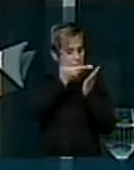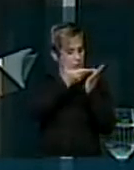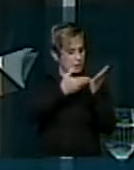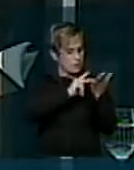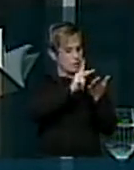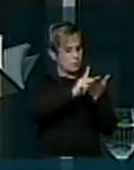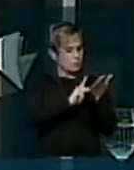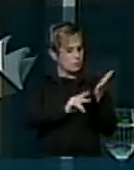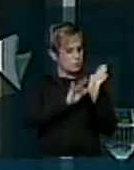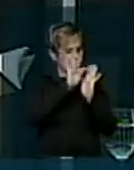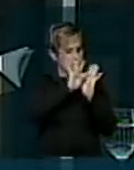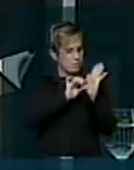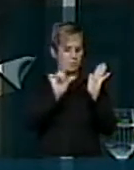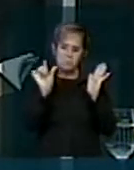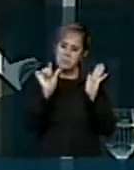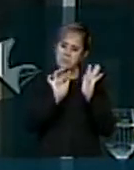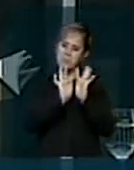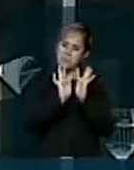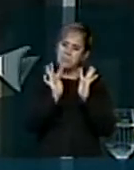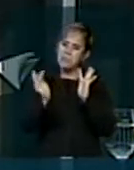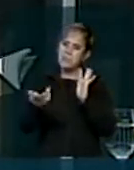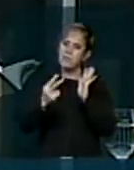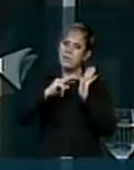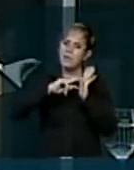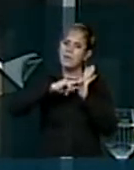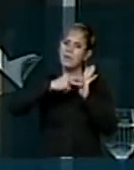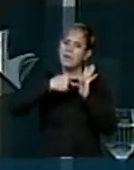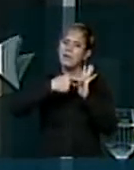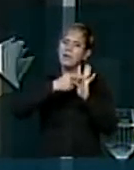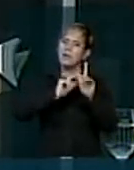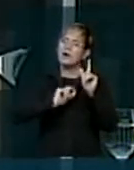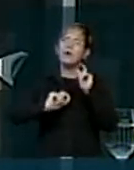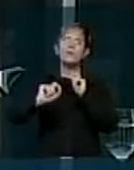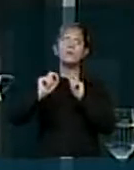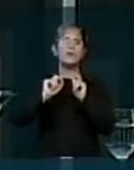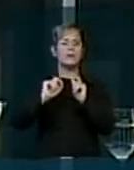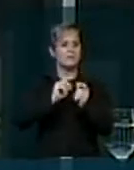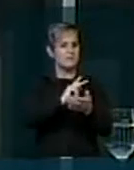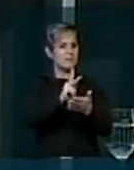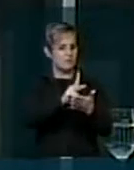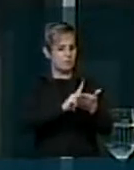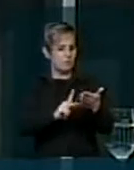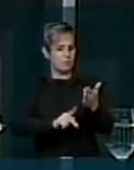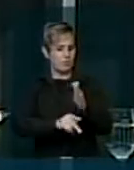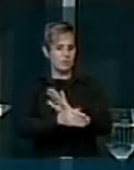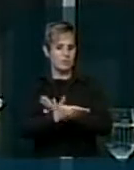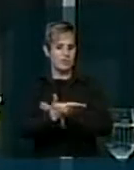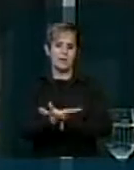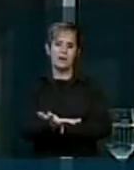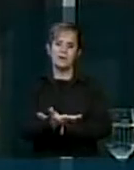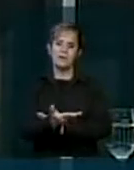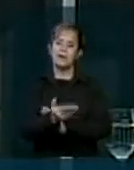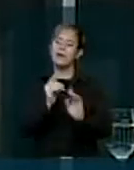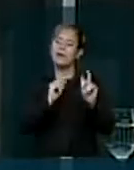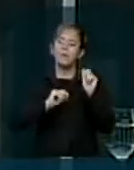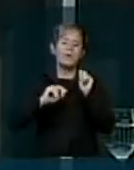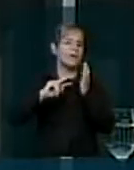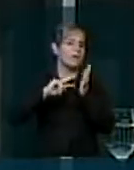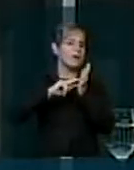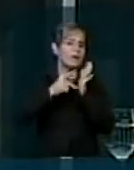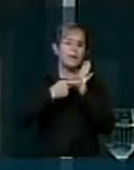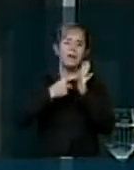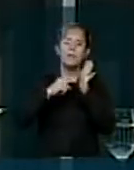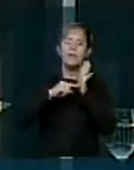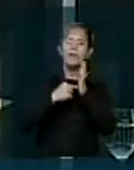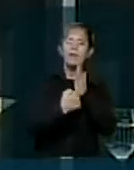desse pequeno trecho da poesia do nosso Eduardo Alves da